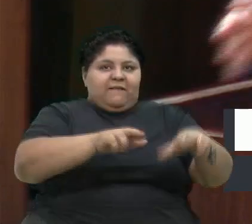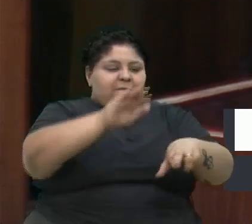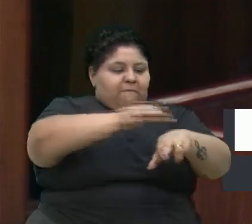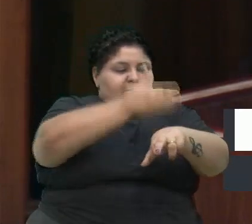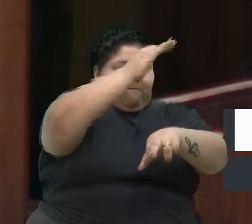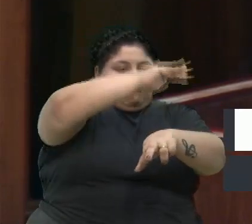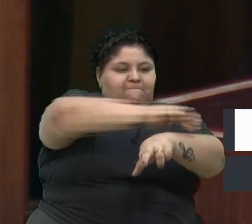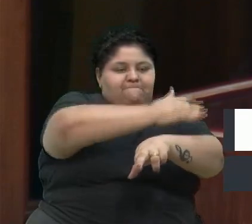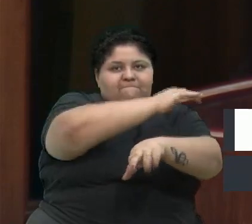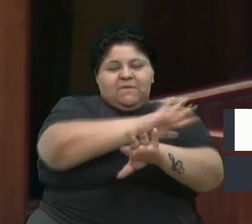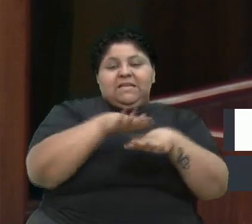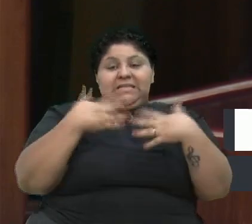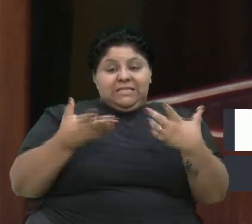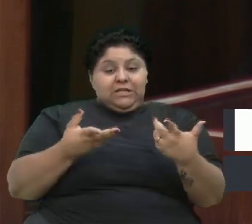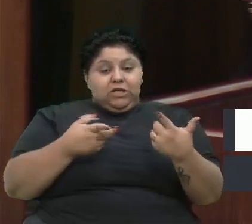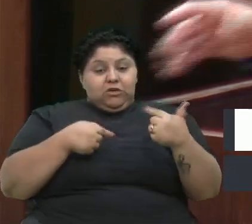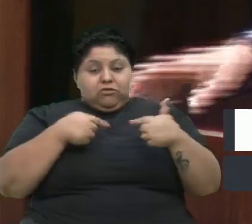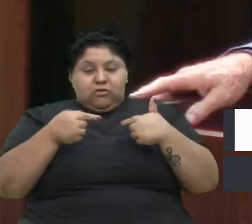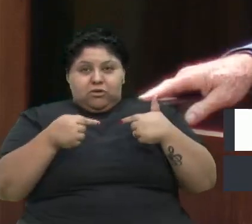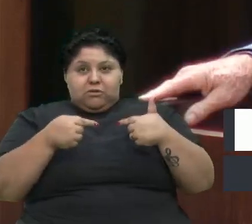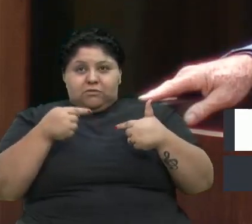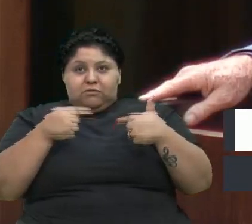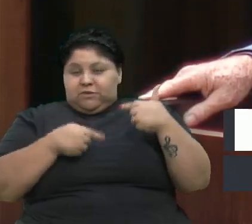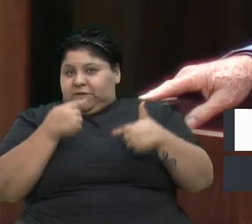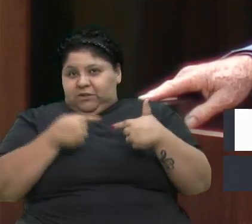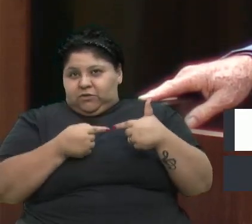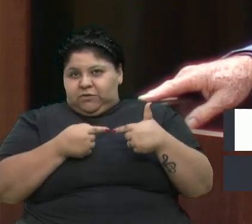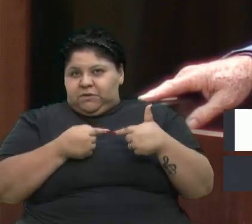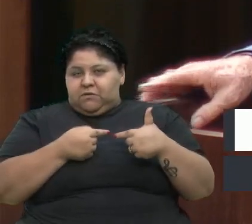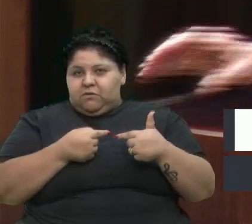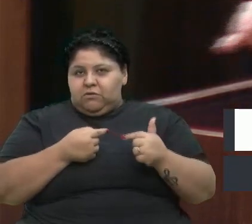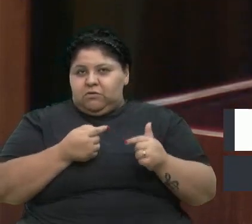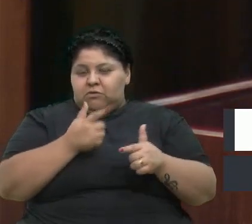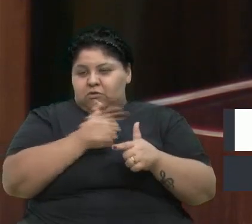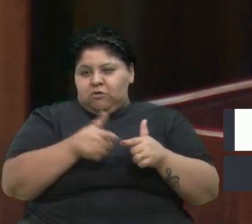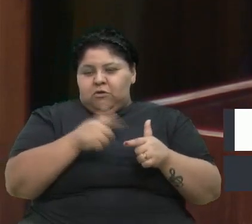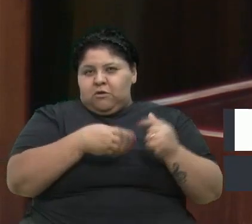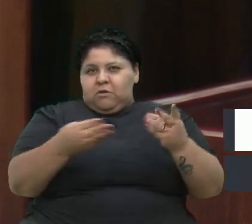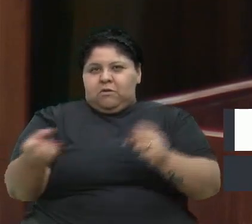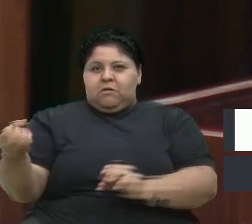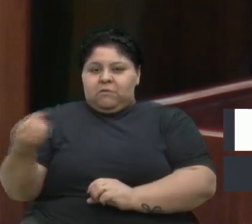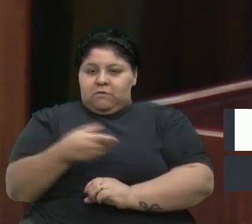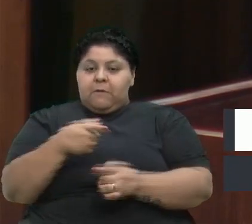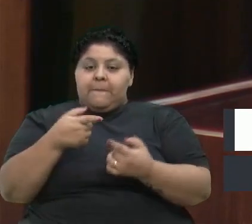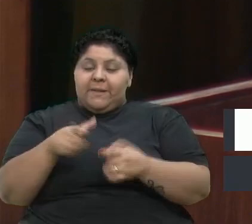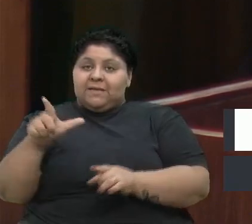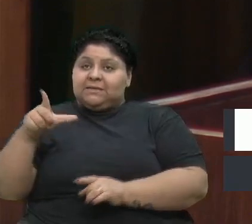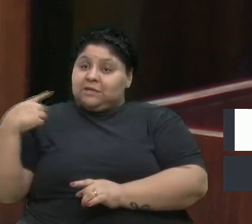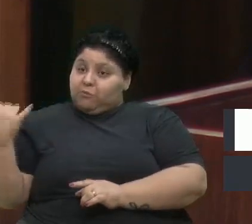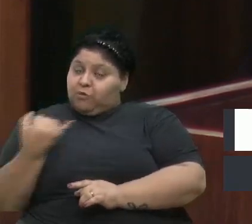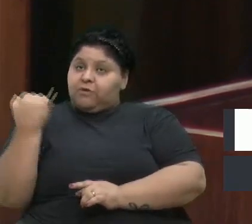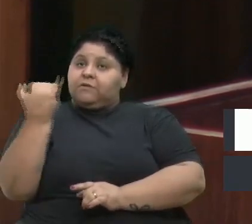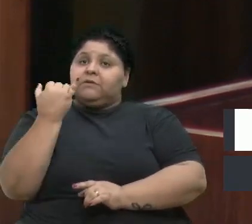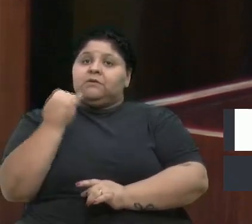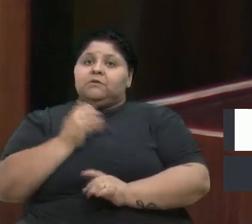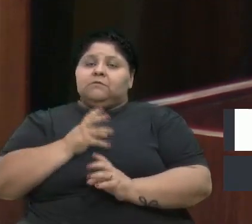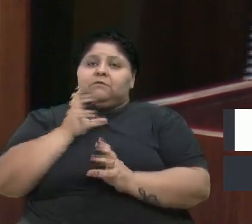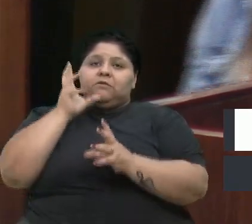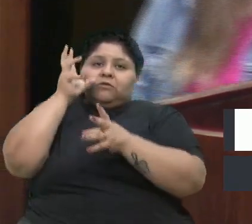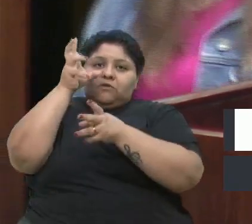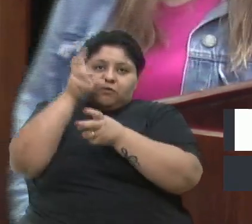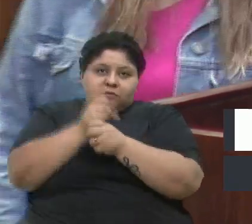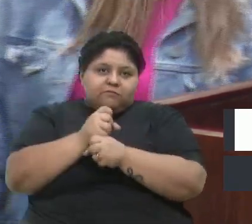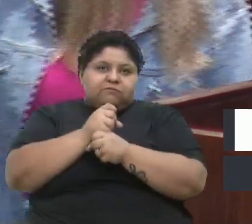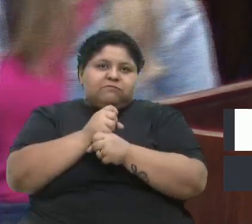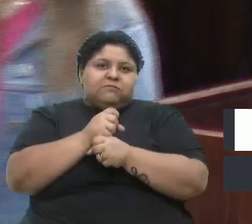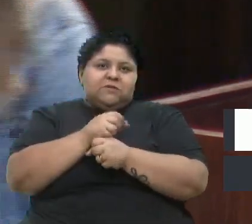uma discussão de um problema que para muitos é novo, mas que tem relevância. Os animais ficam feridos